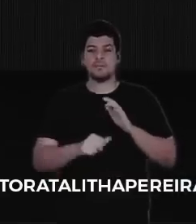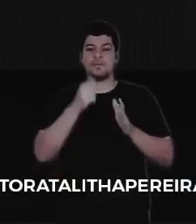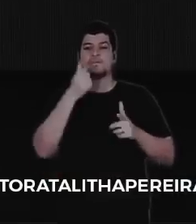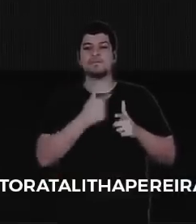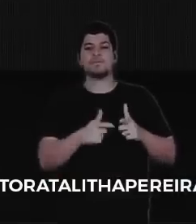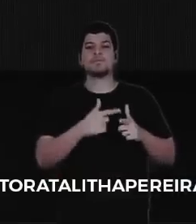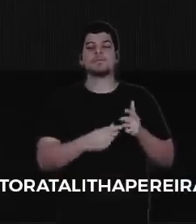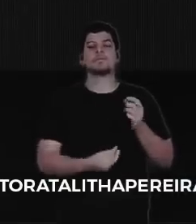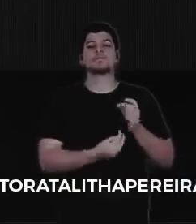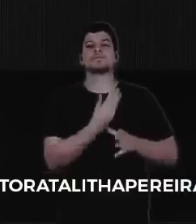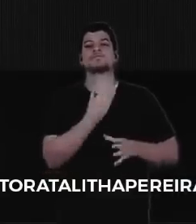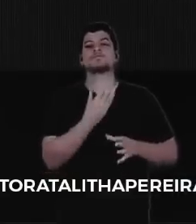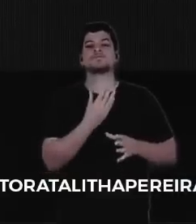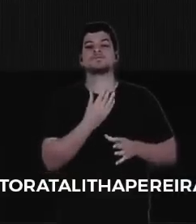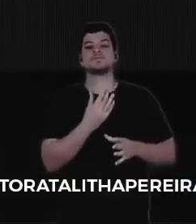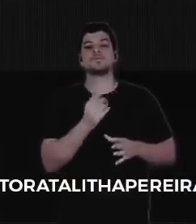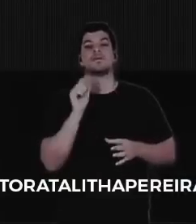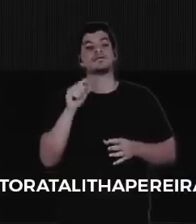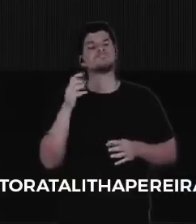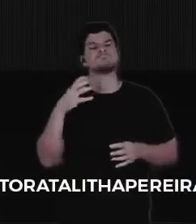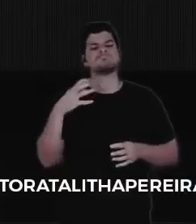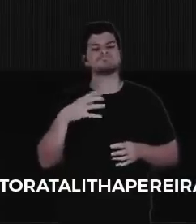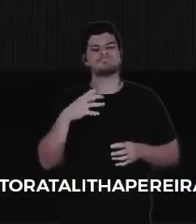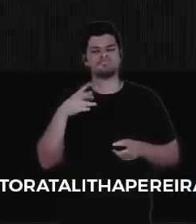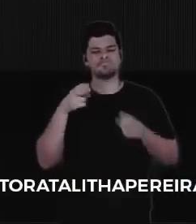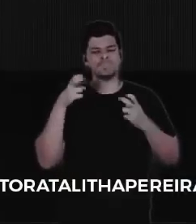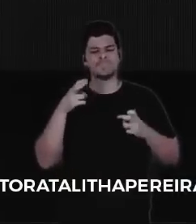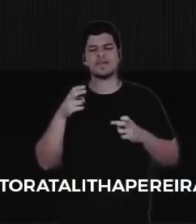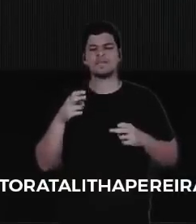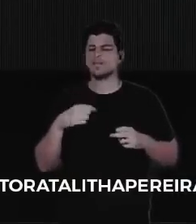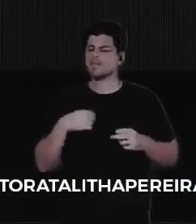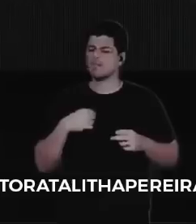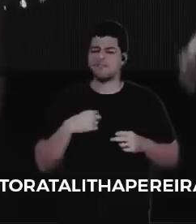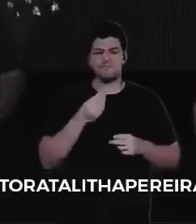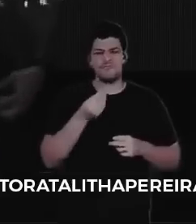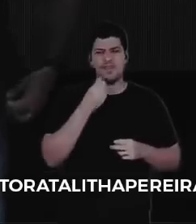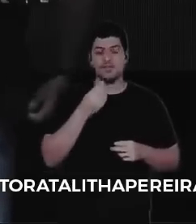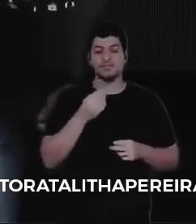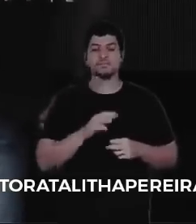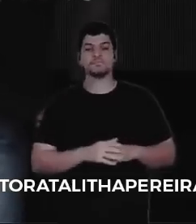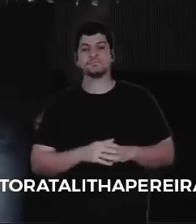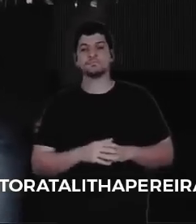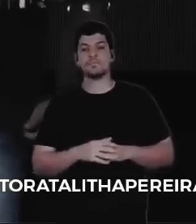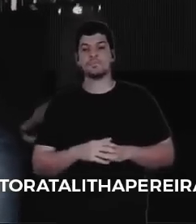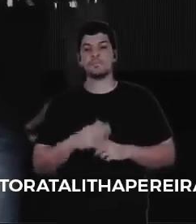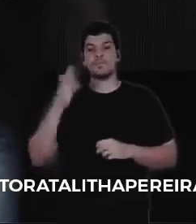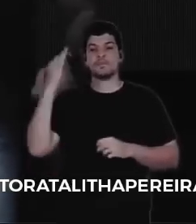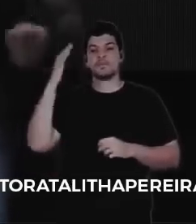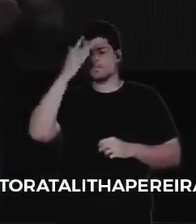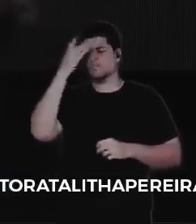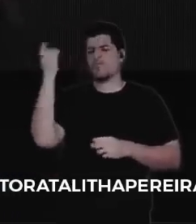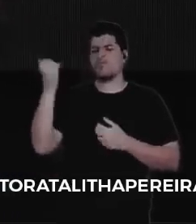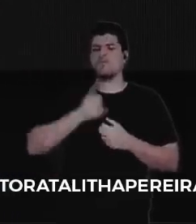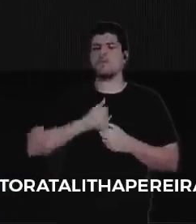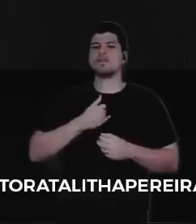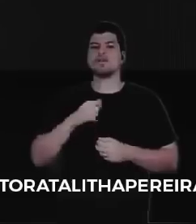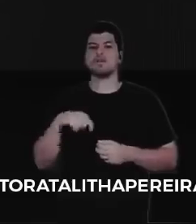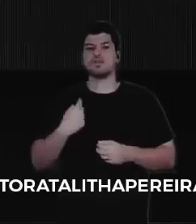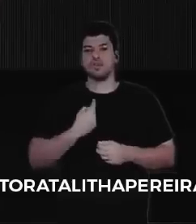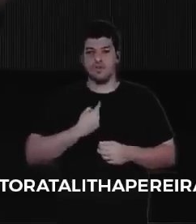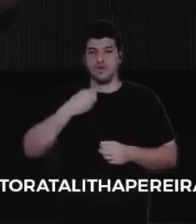frágil. Certa vez eu ouvi que o sucesso vem quando confiamos e não quando